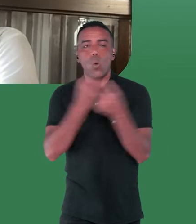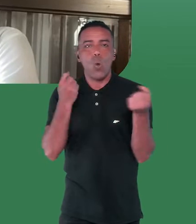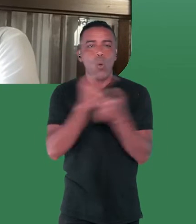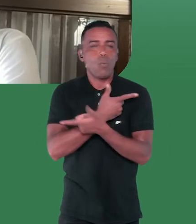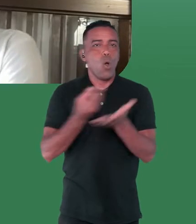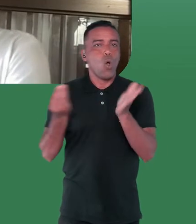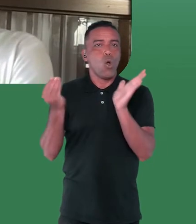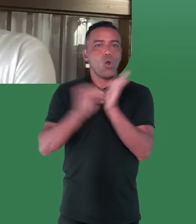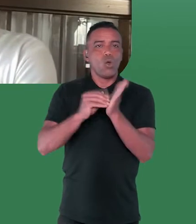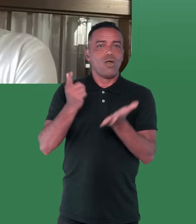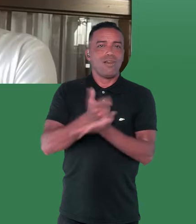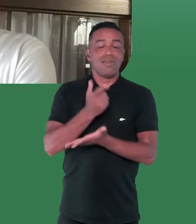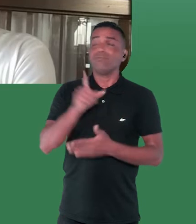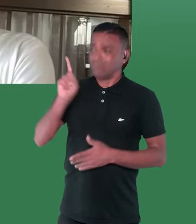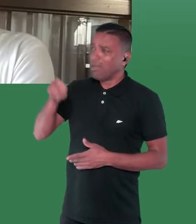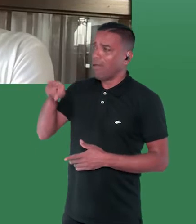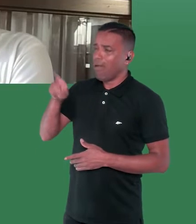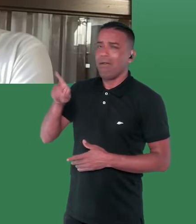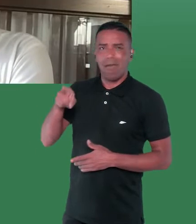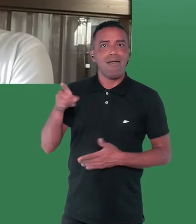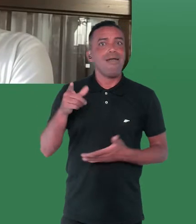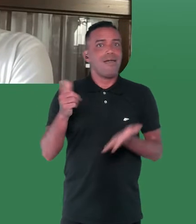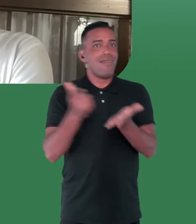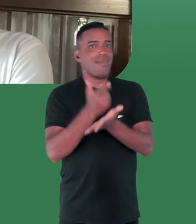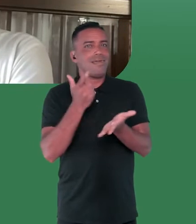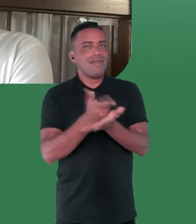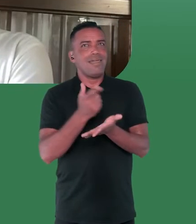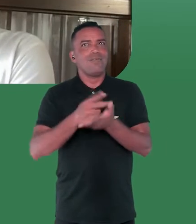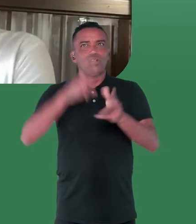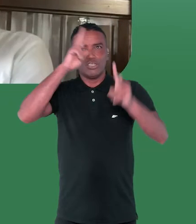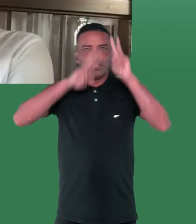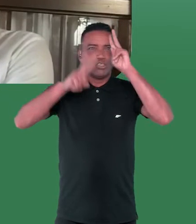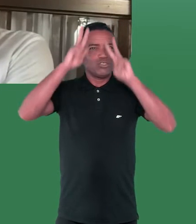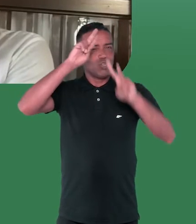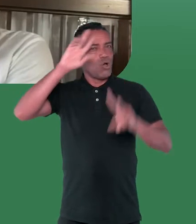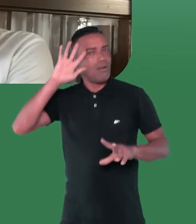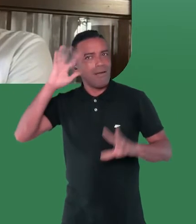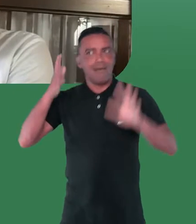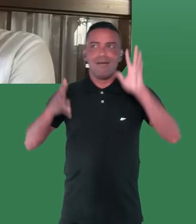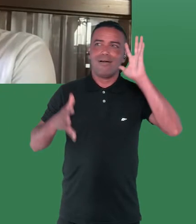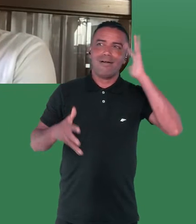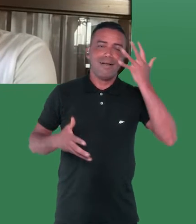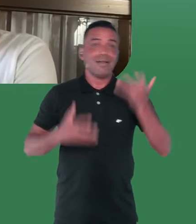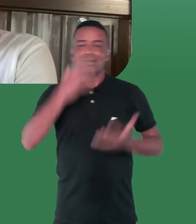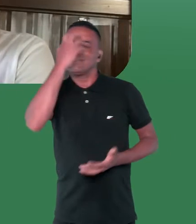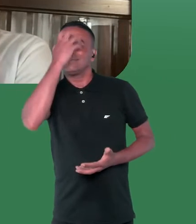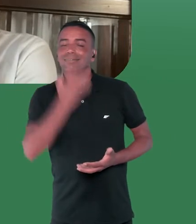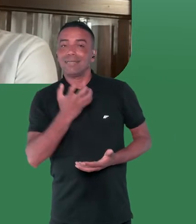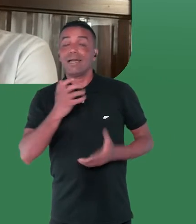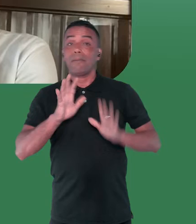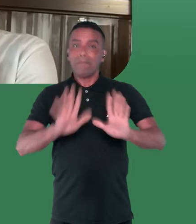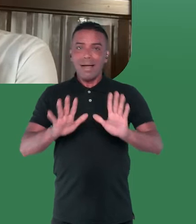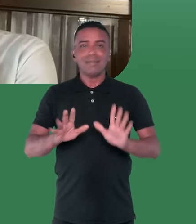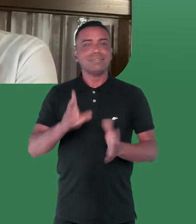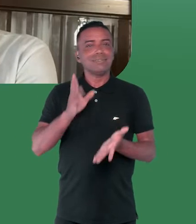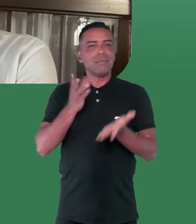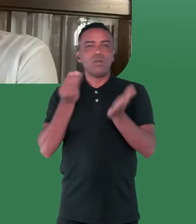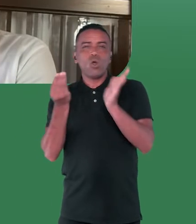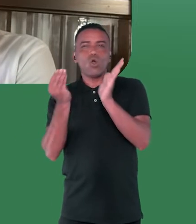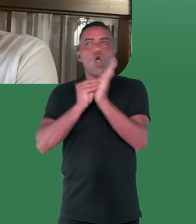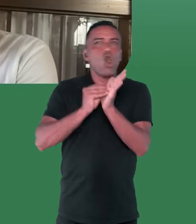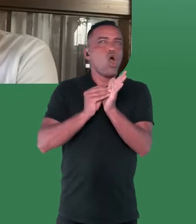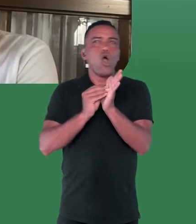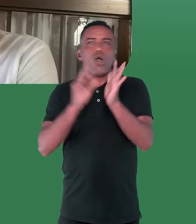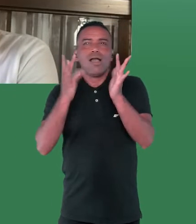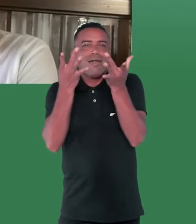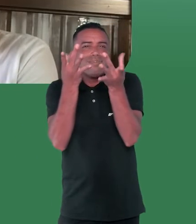no livro. Tem? Você traz no livro os casos, as situações muito sérias e tudo, mas sempre aquele